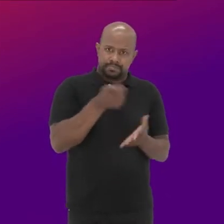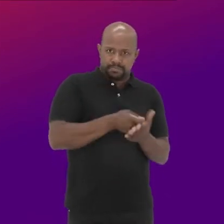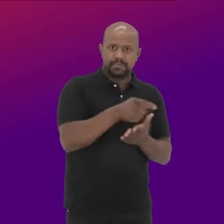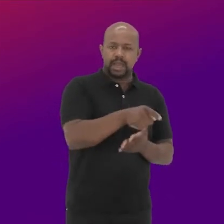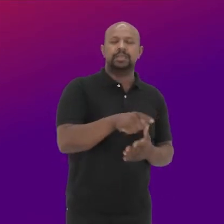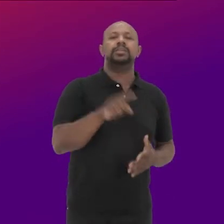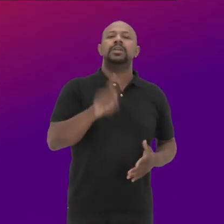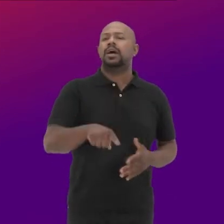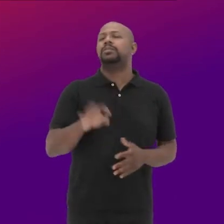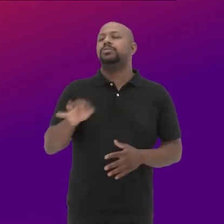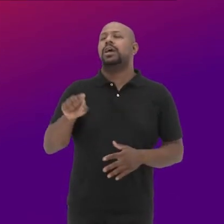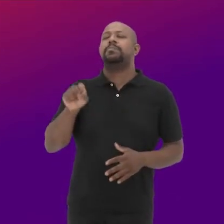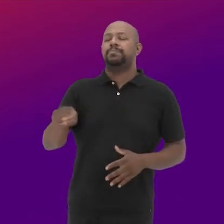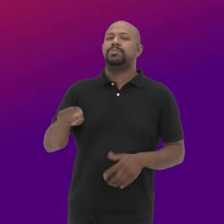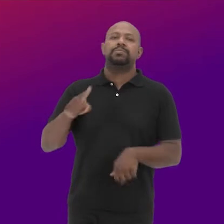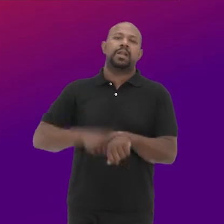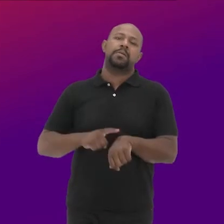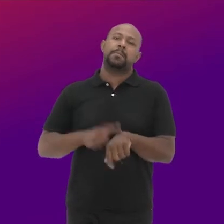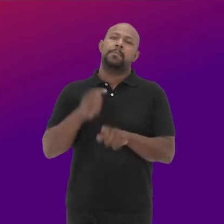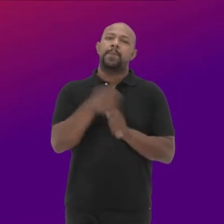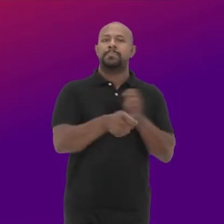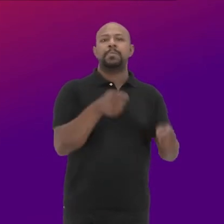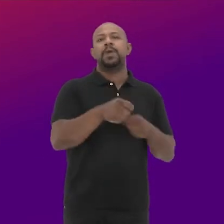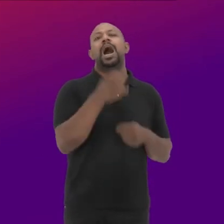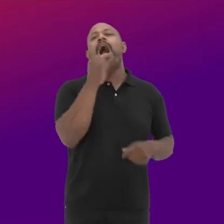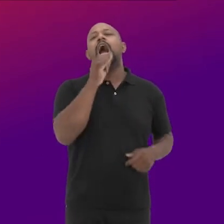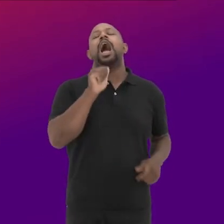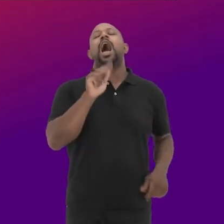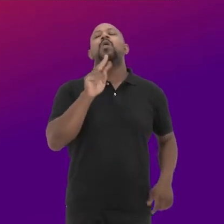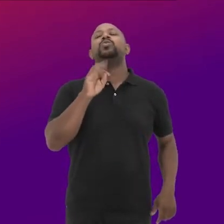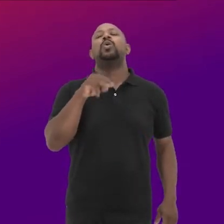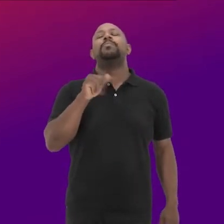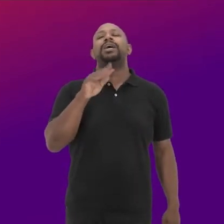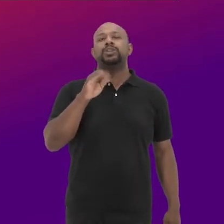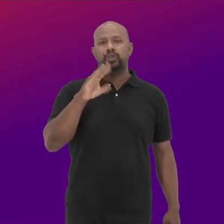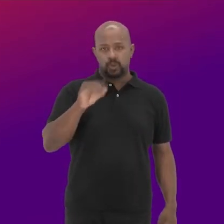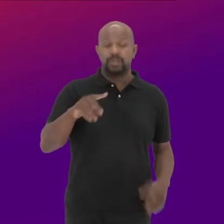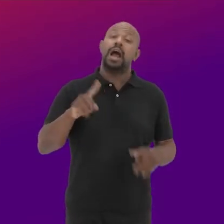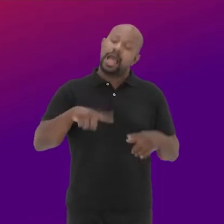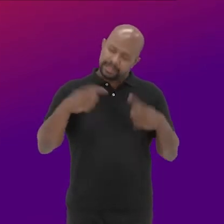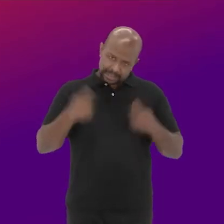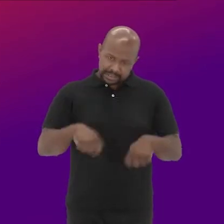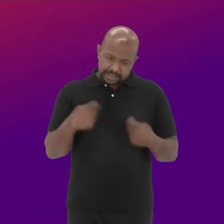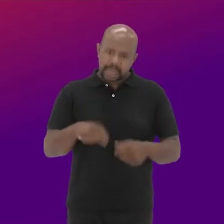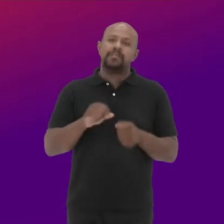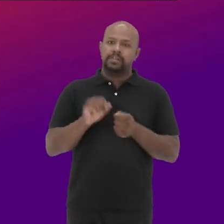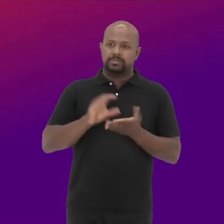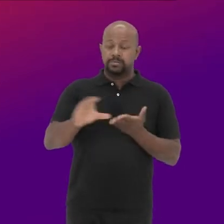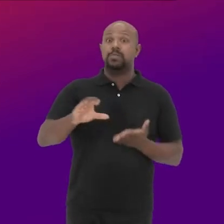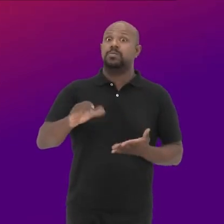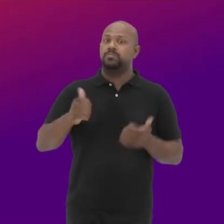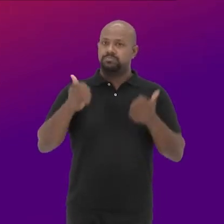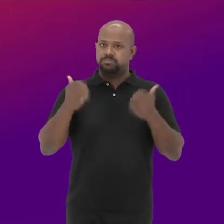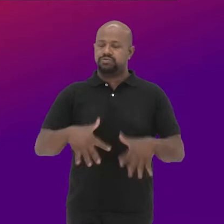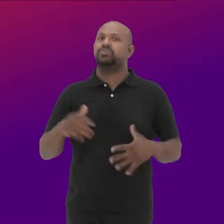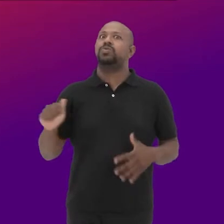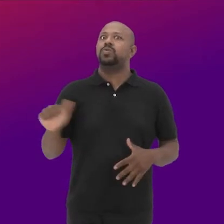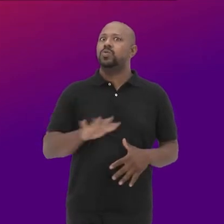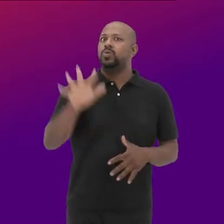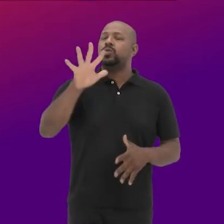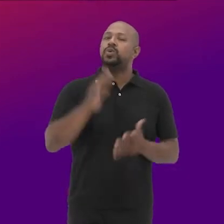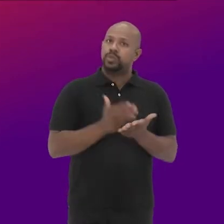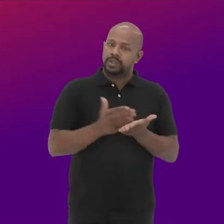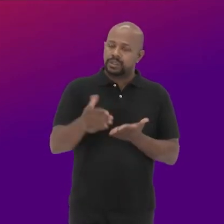coberto, são ativados os pagamentos de forma automática. Portanto, é necessário fazer um investimento grande no